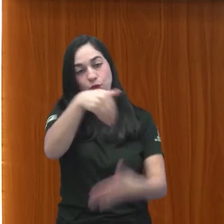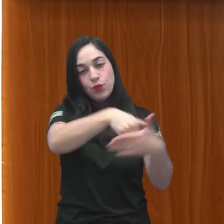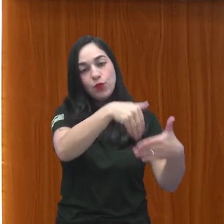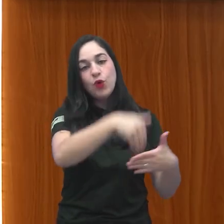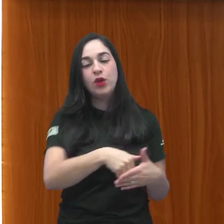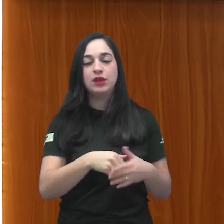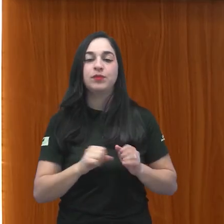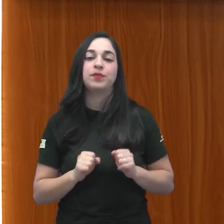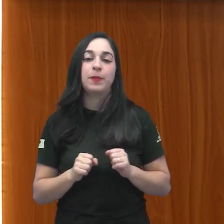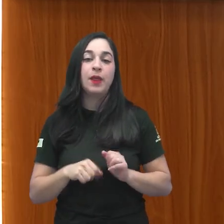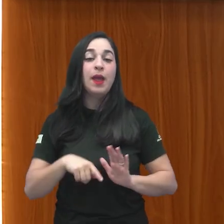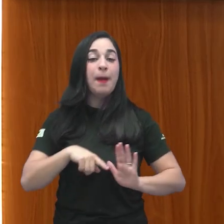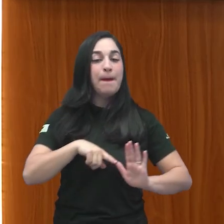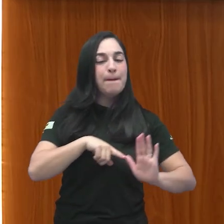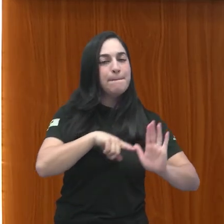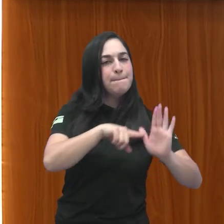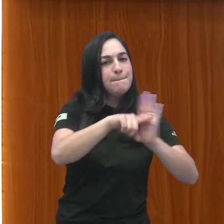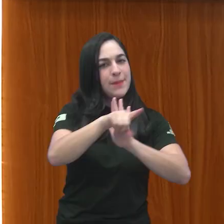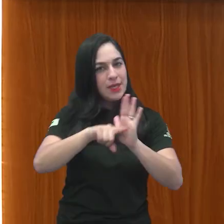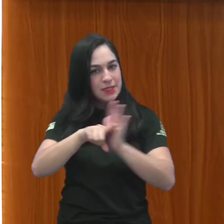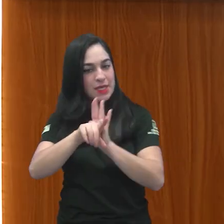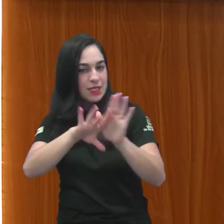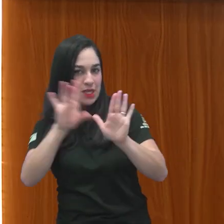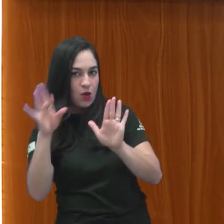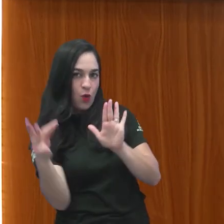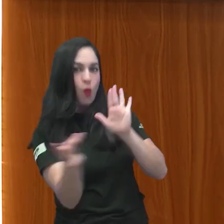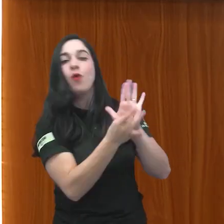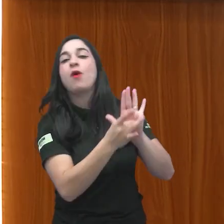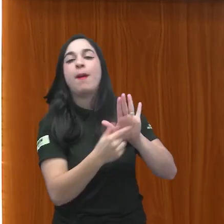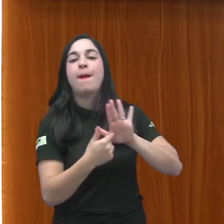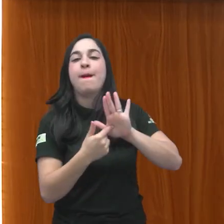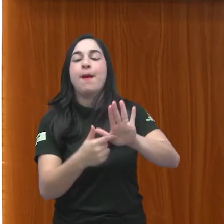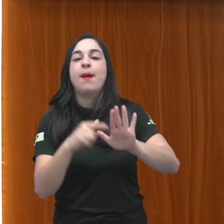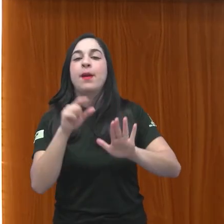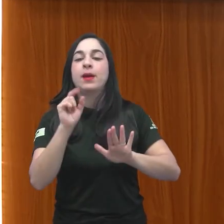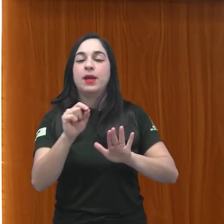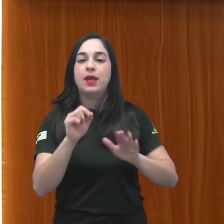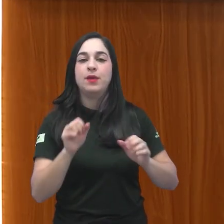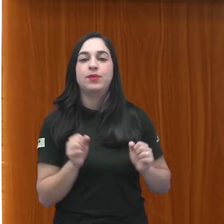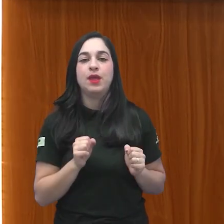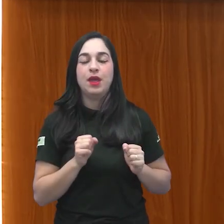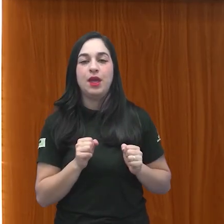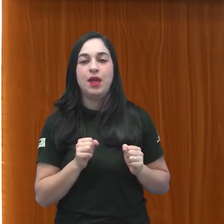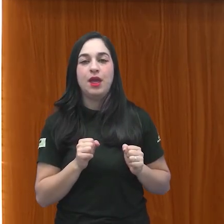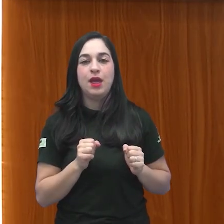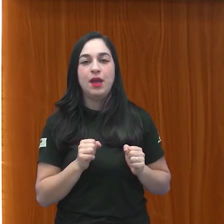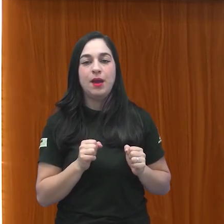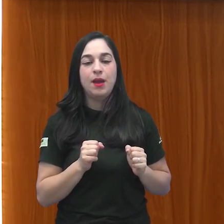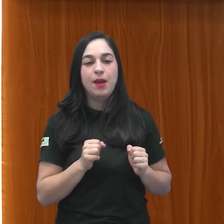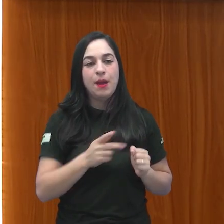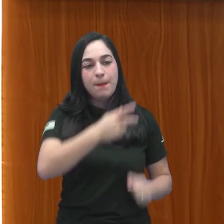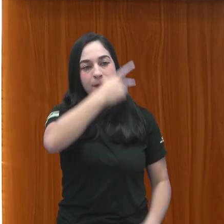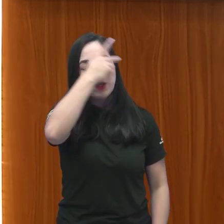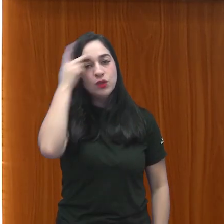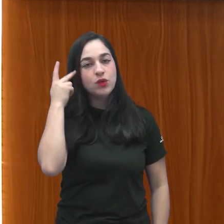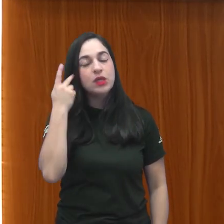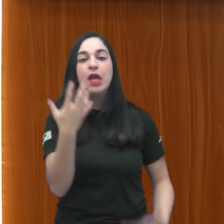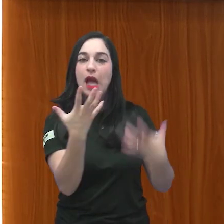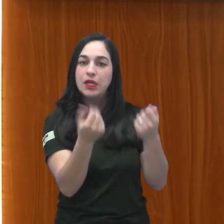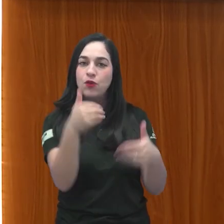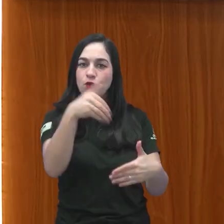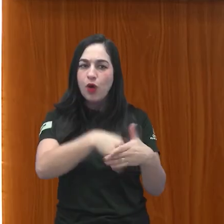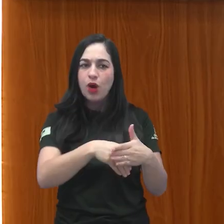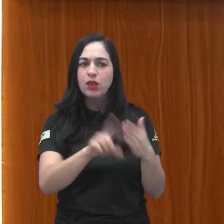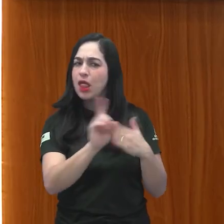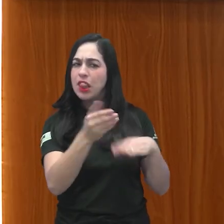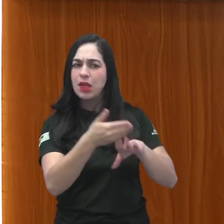interessante também que as últimas pesquisas, os últimos dados oficiais, têm mostrado que o menor número de abstenção tem